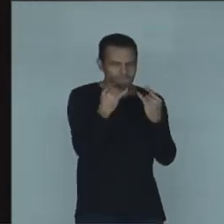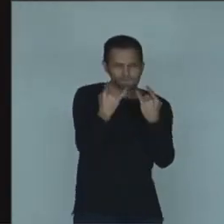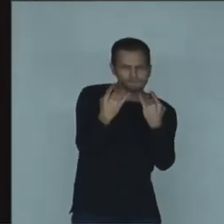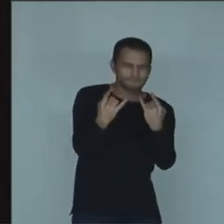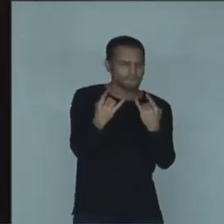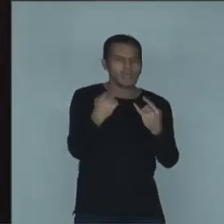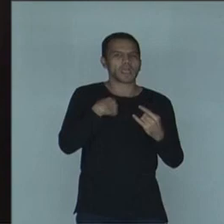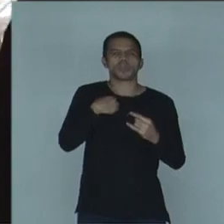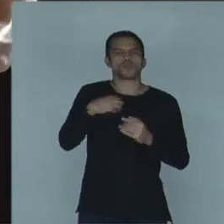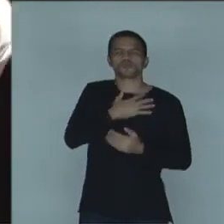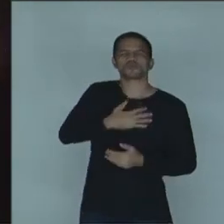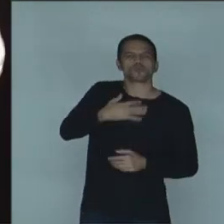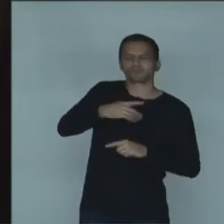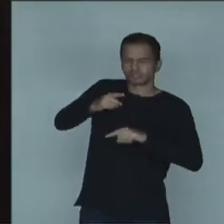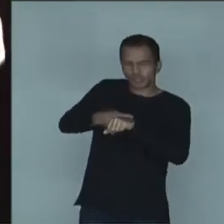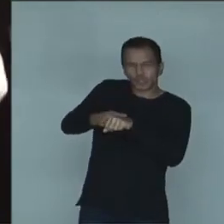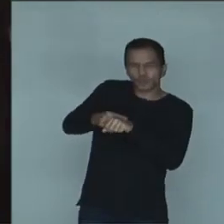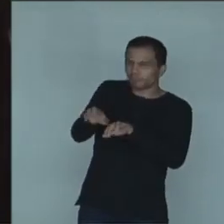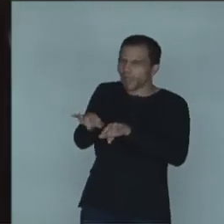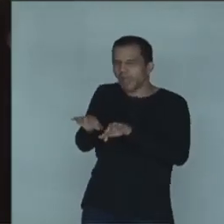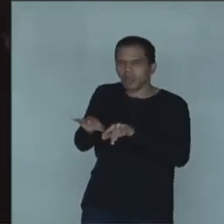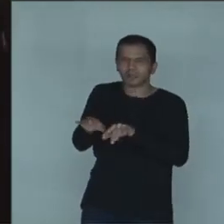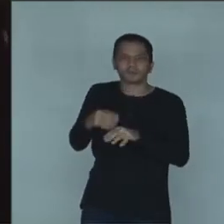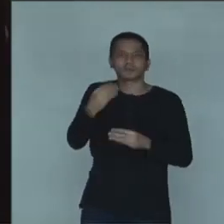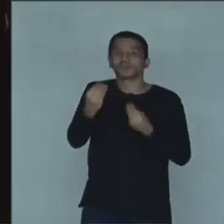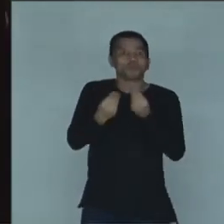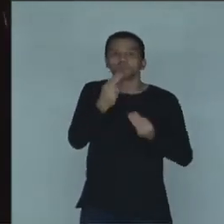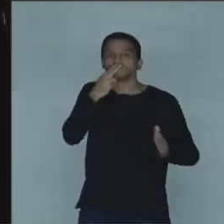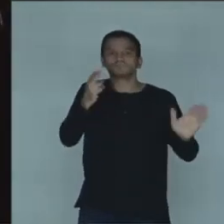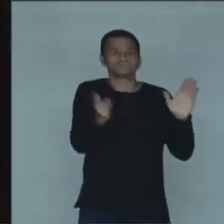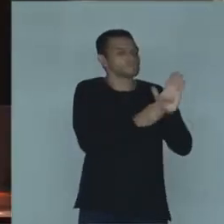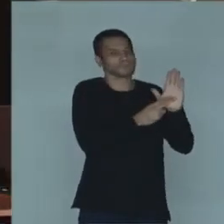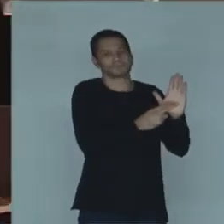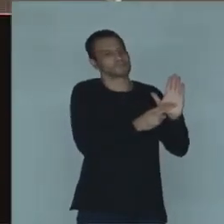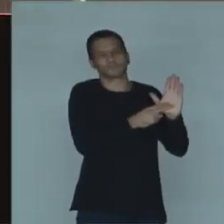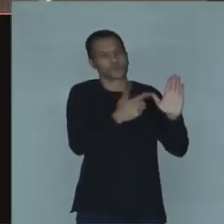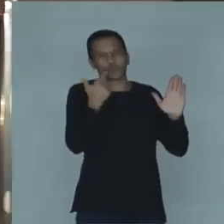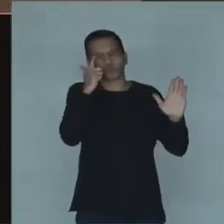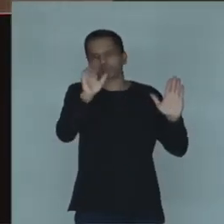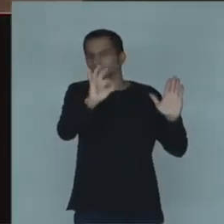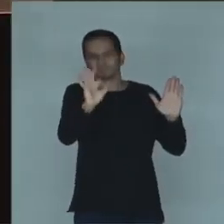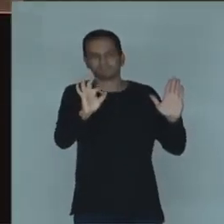como admitir-se todo mundo acho que você é super herói da Fé